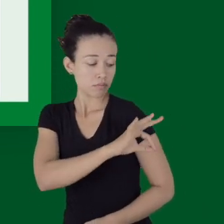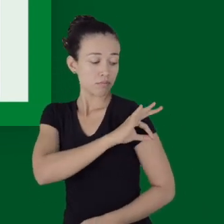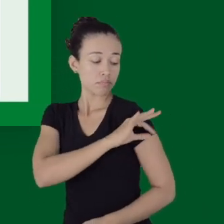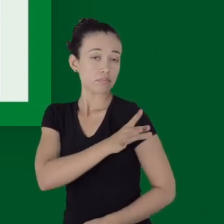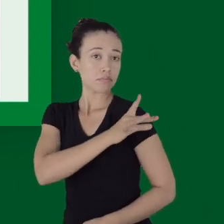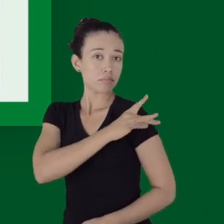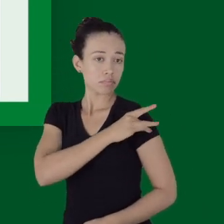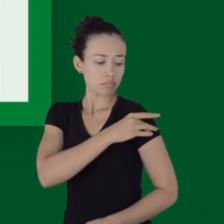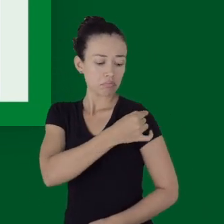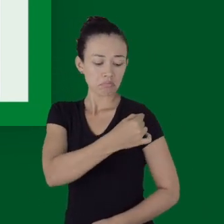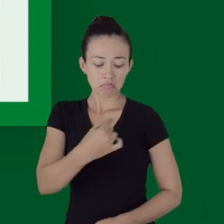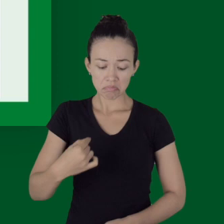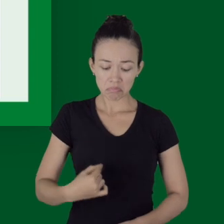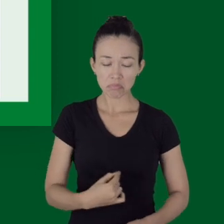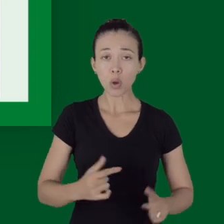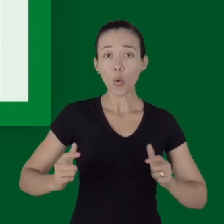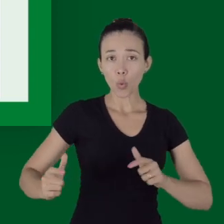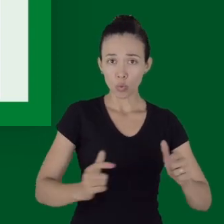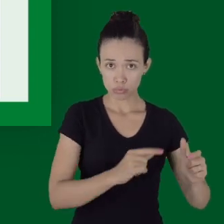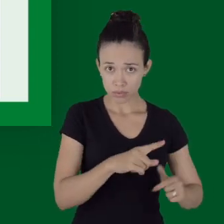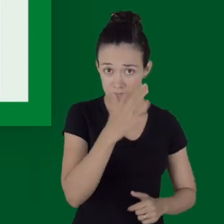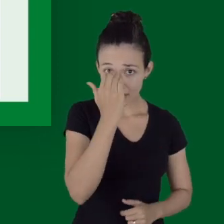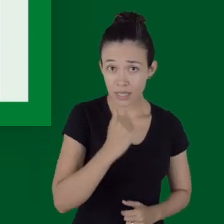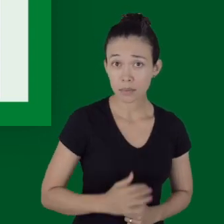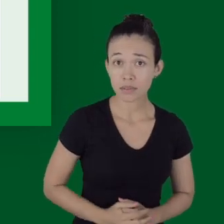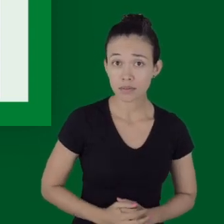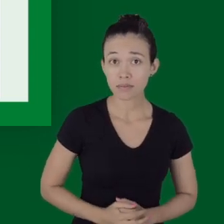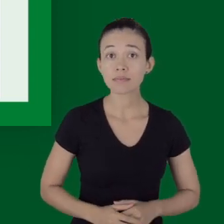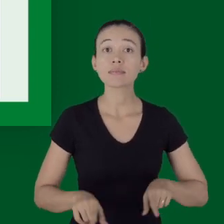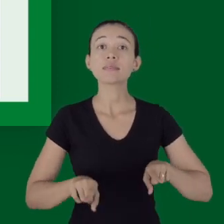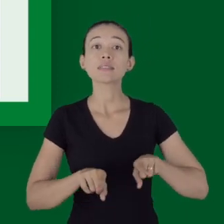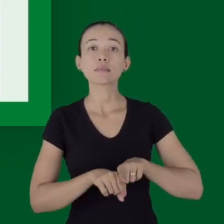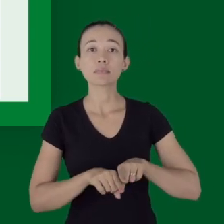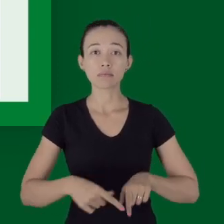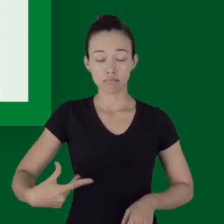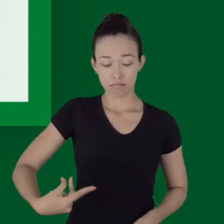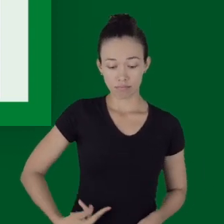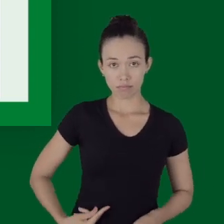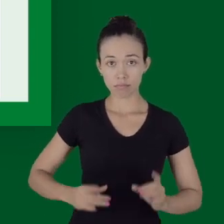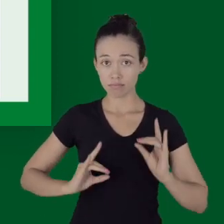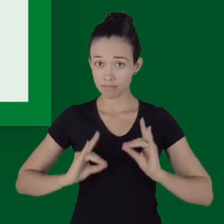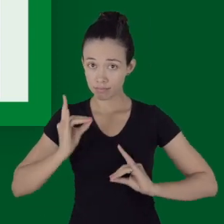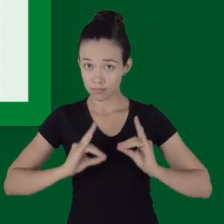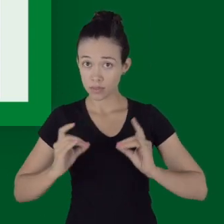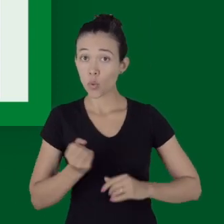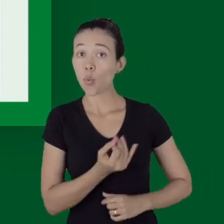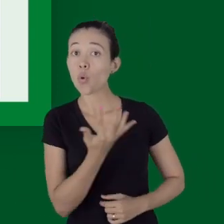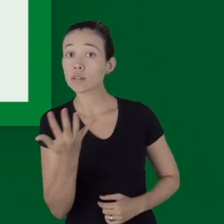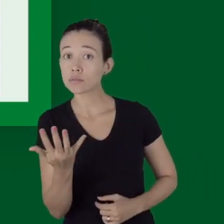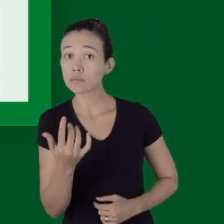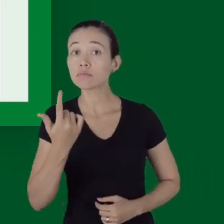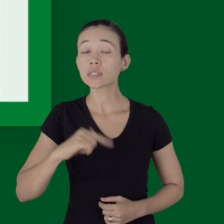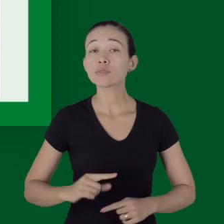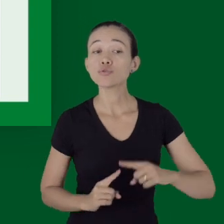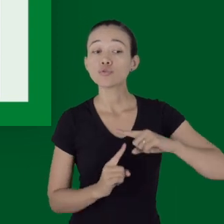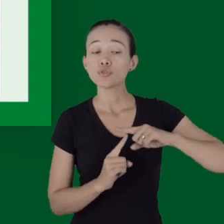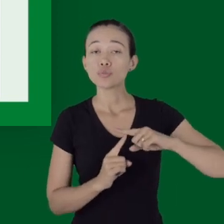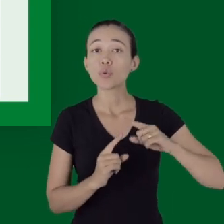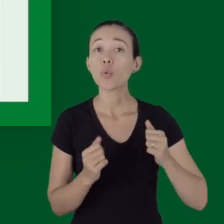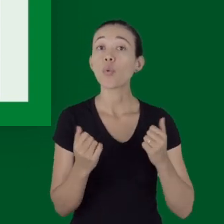aplicação, determinar a quantidade, dose e tipo de insulina a ser aplicada,